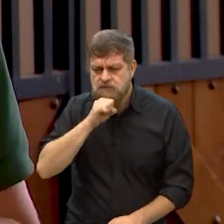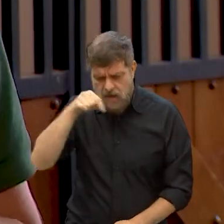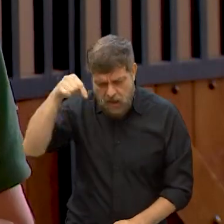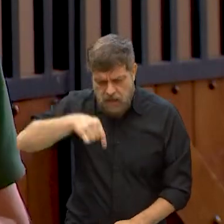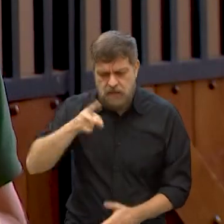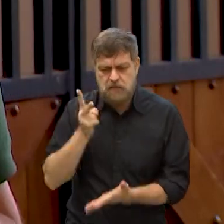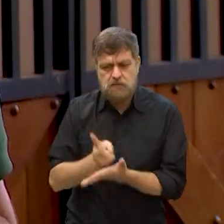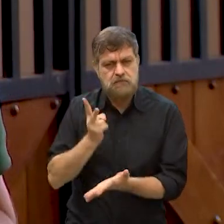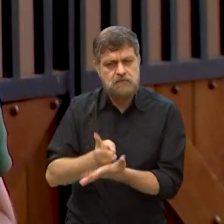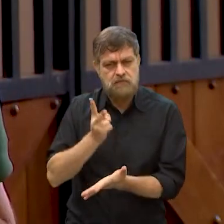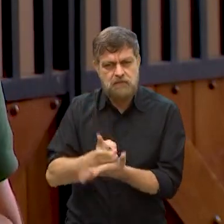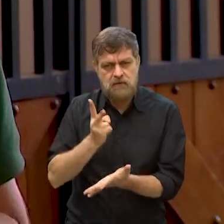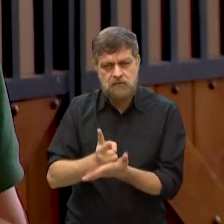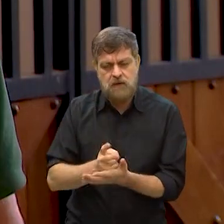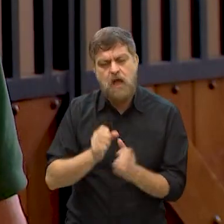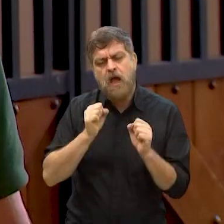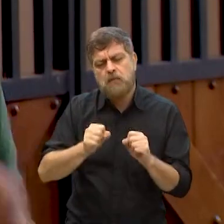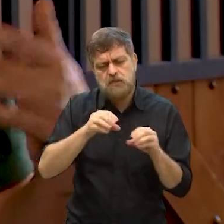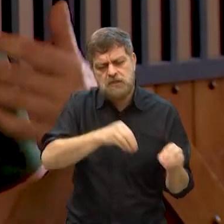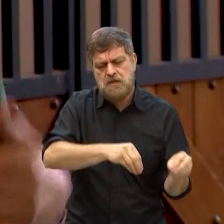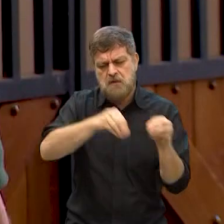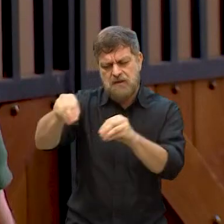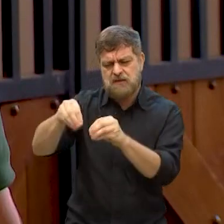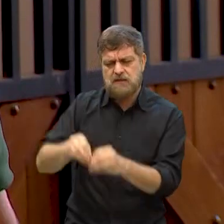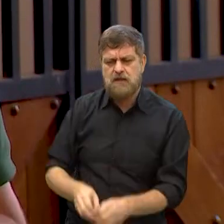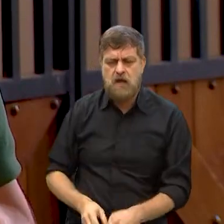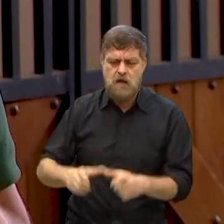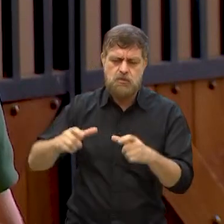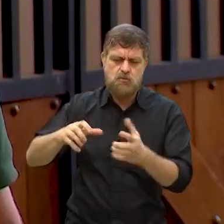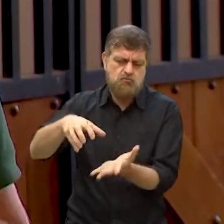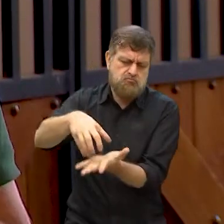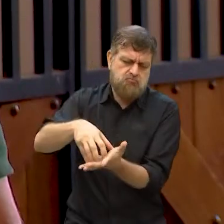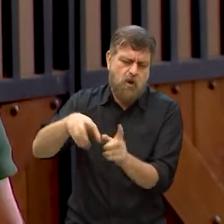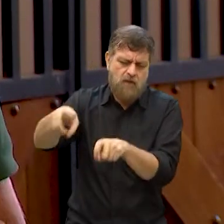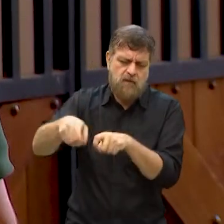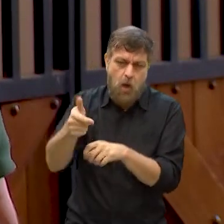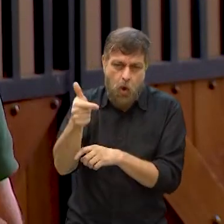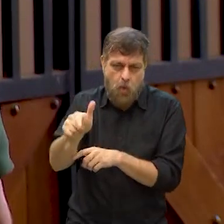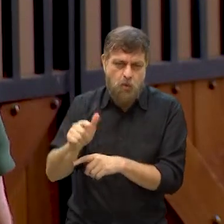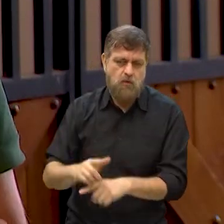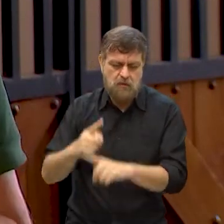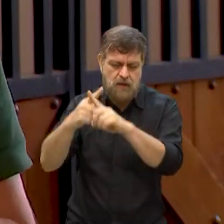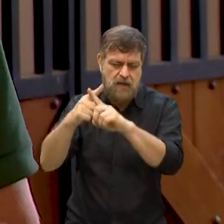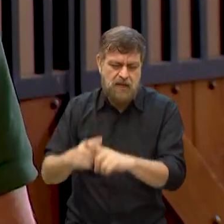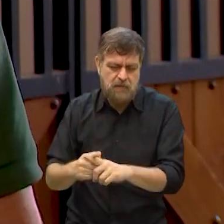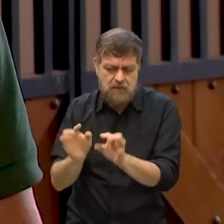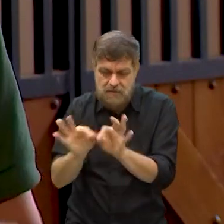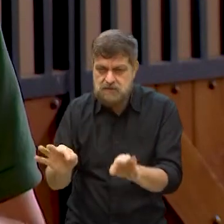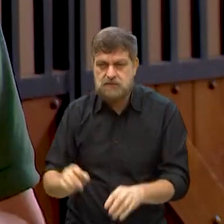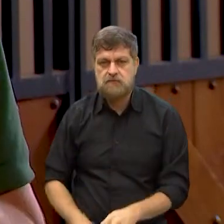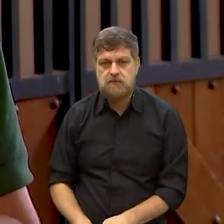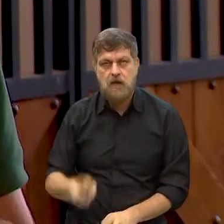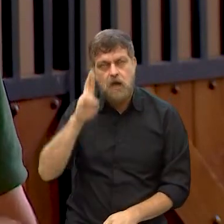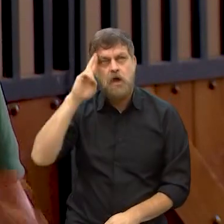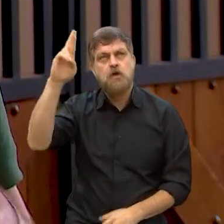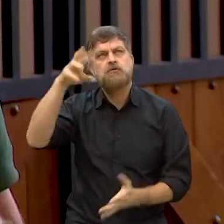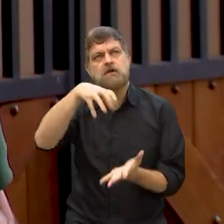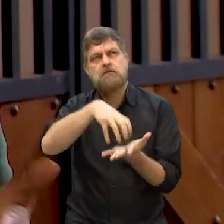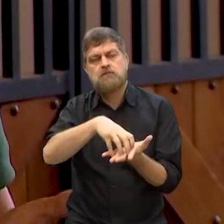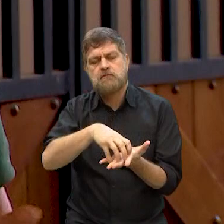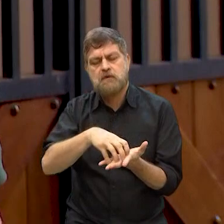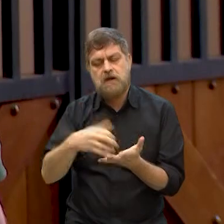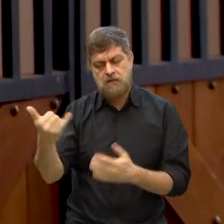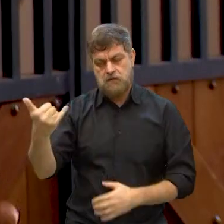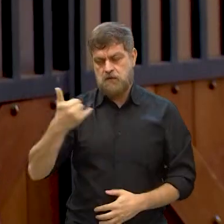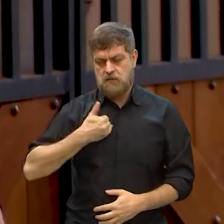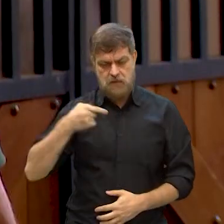tem cavalo aqui que a gente até poderia ter passado para frente para uma pessoa que iria fazer uma prova mais curta, e ele falou: não, eu gosto,